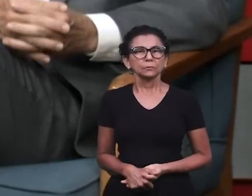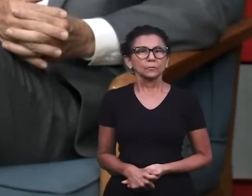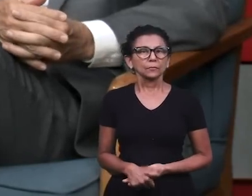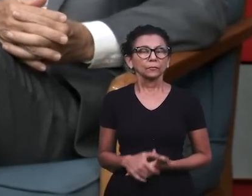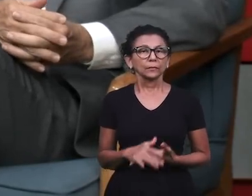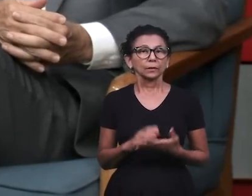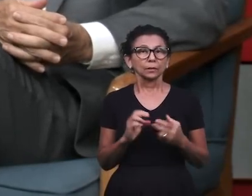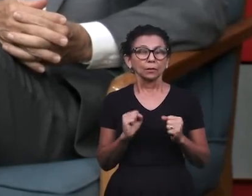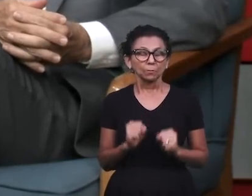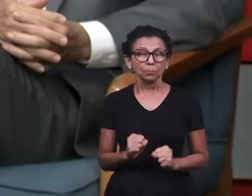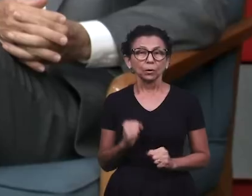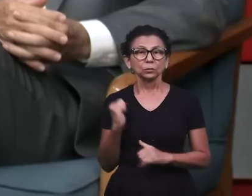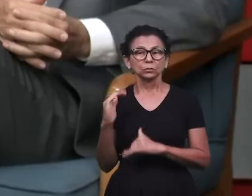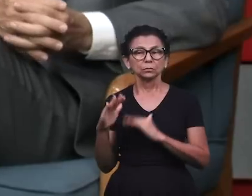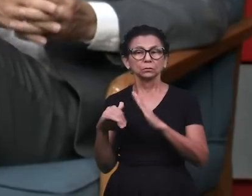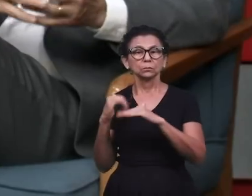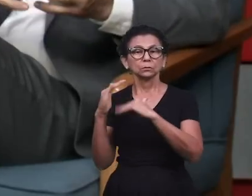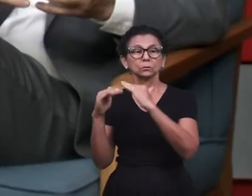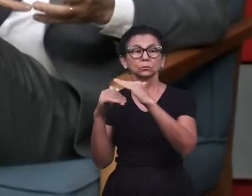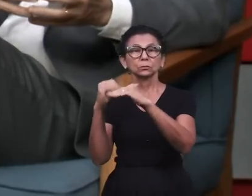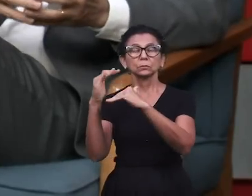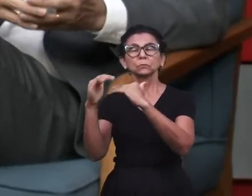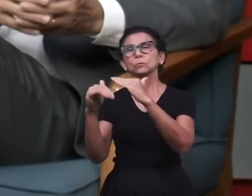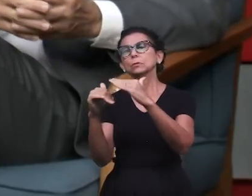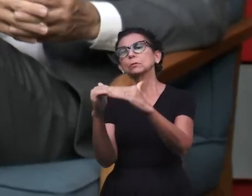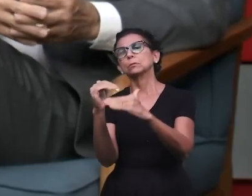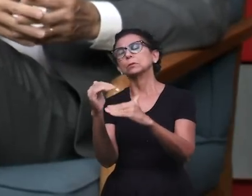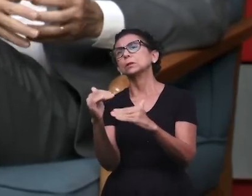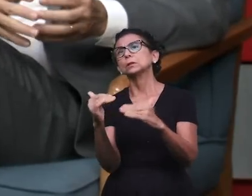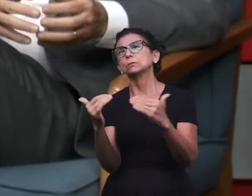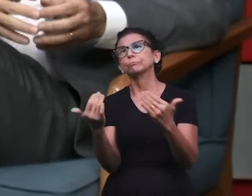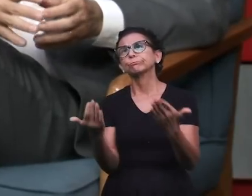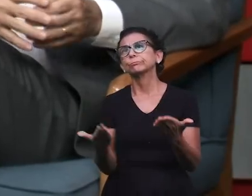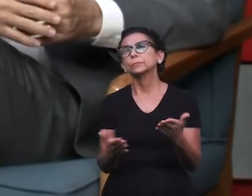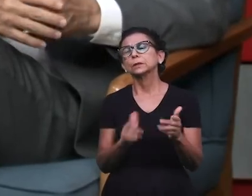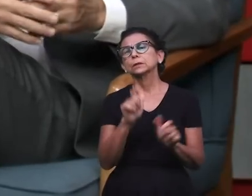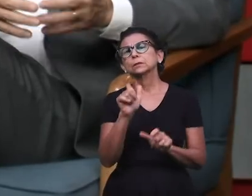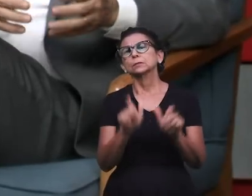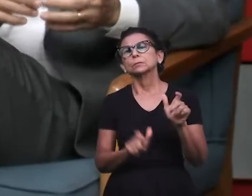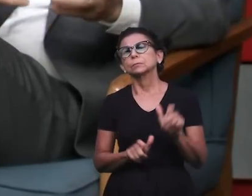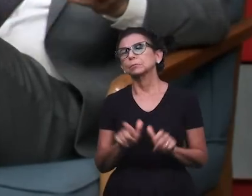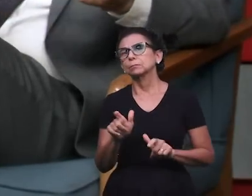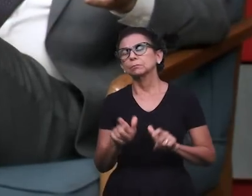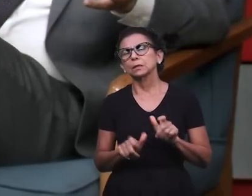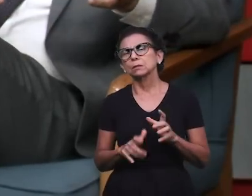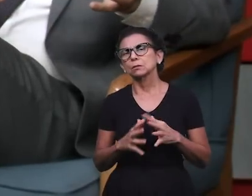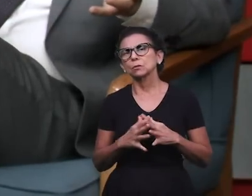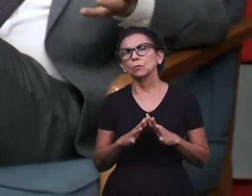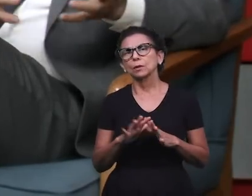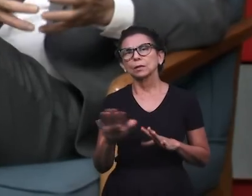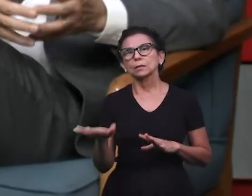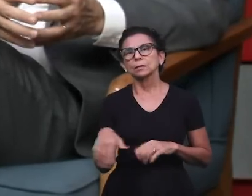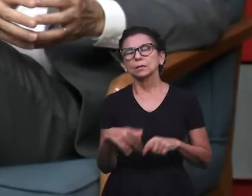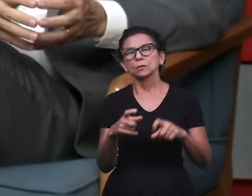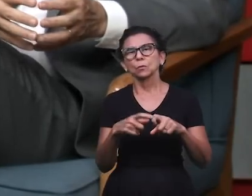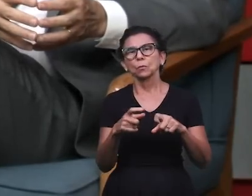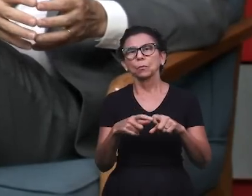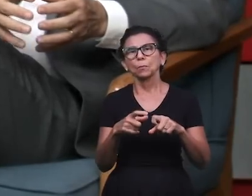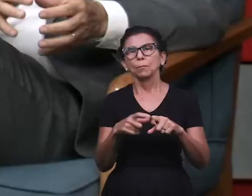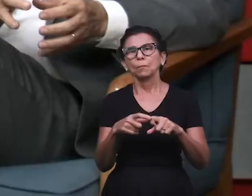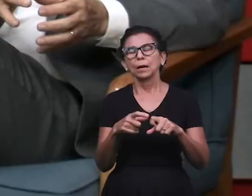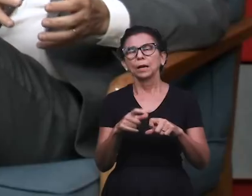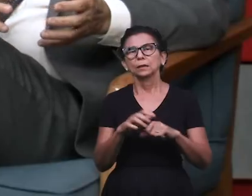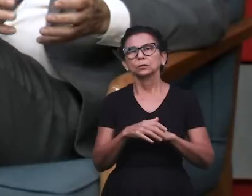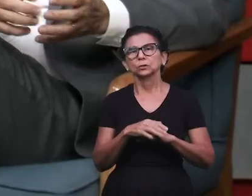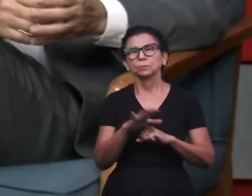tal maneira que as pessoas podem, às vezes, ter... um médico, às vezes, faz um teste,